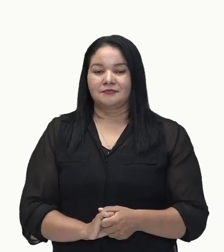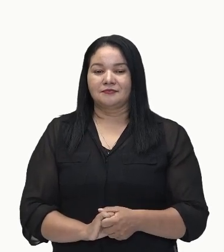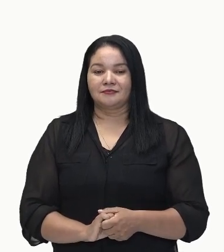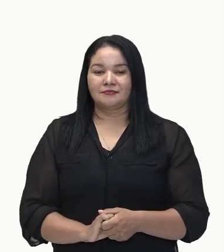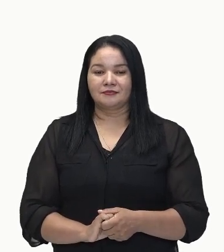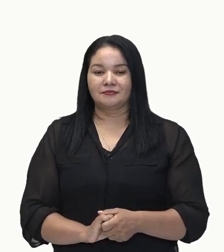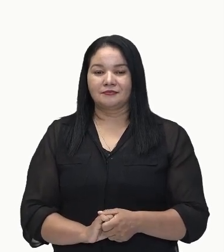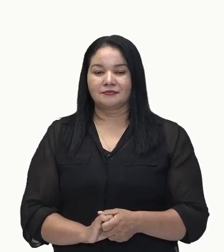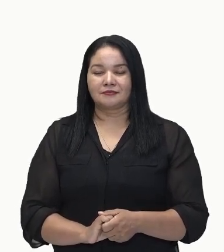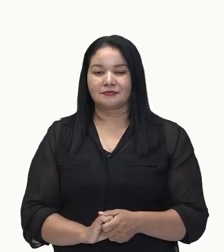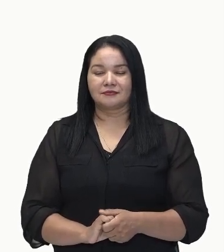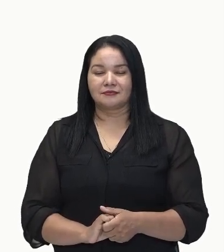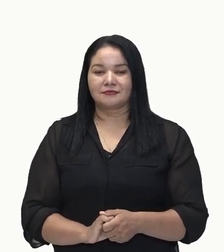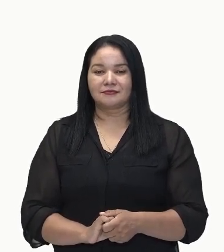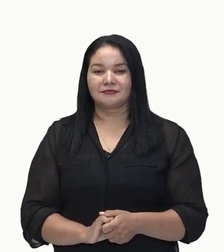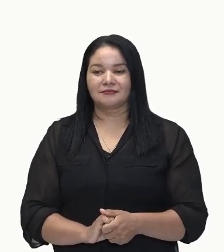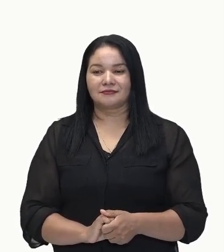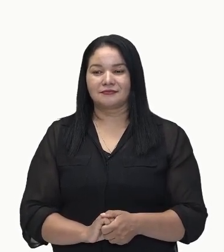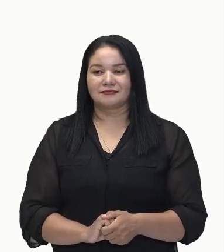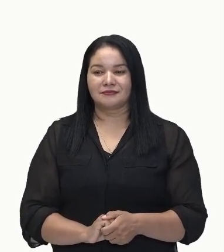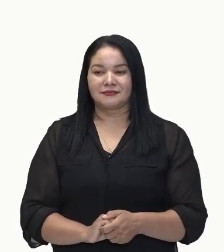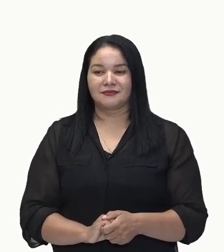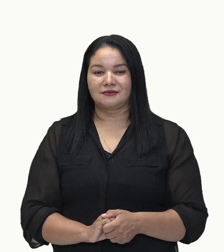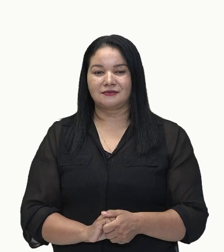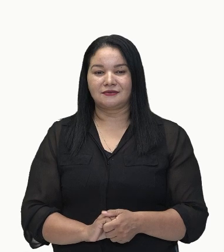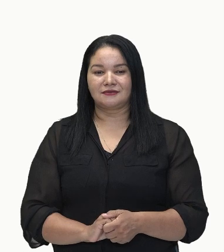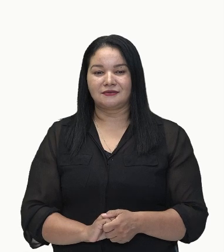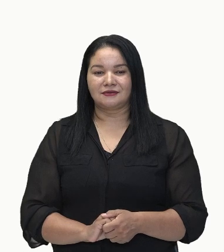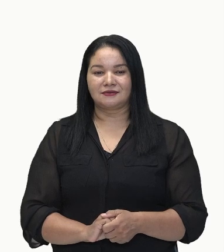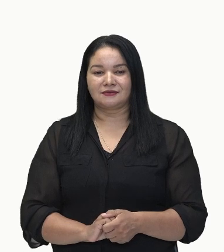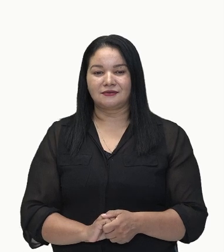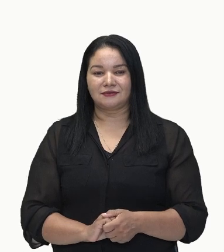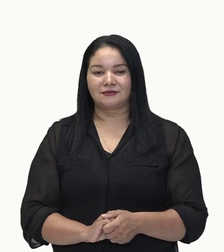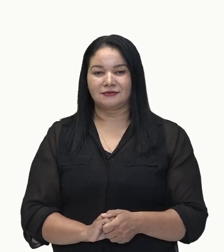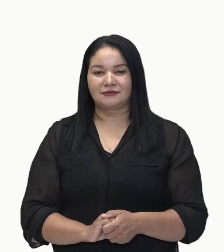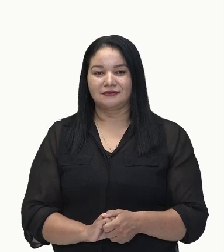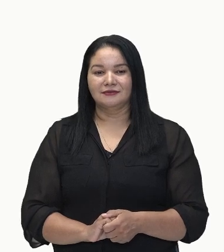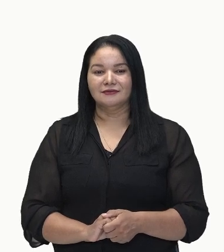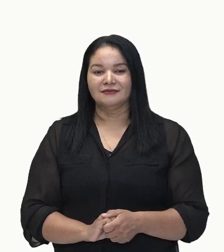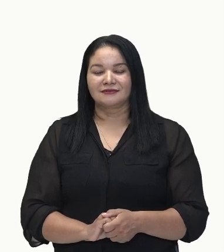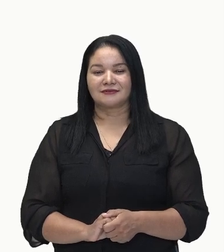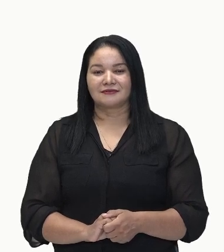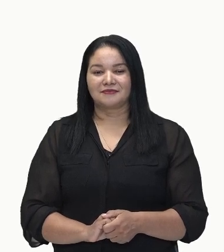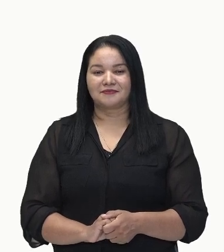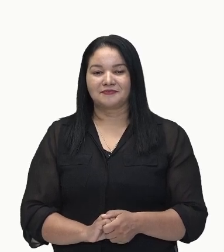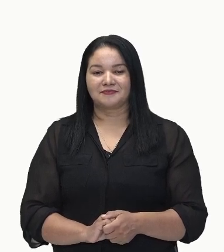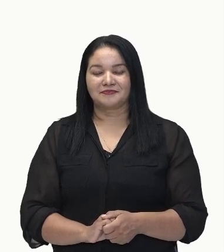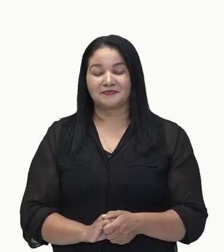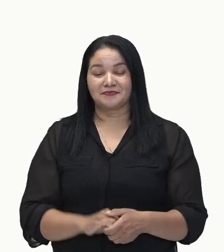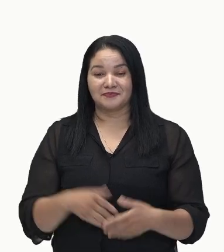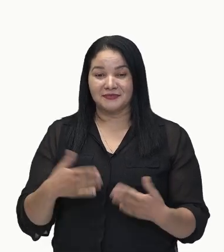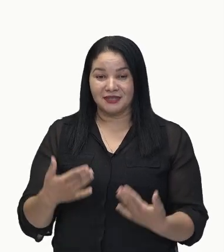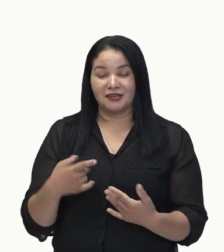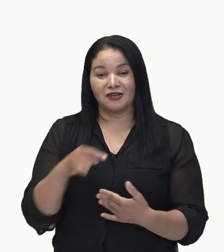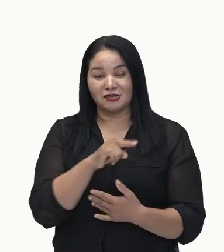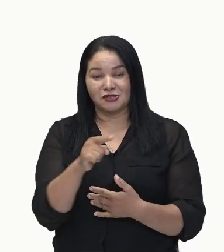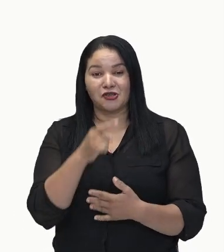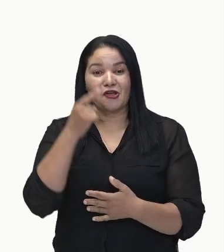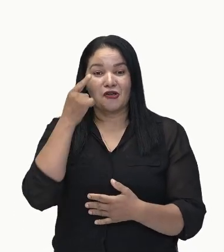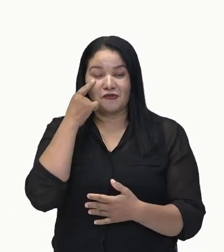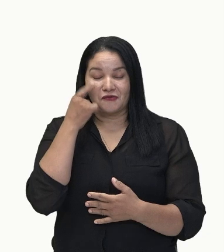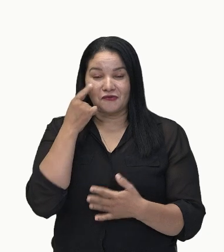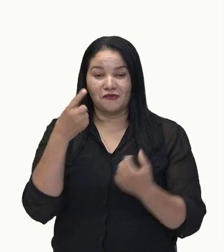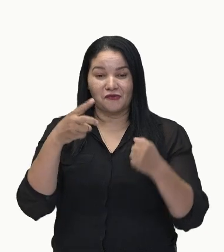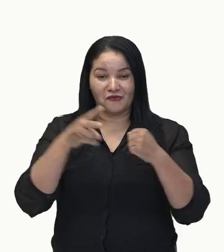você se deparar com verbos como indicando fenômeno da natureza, o verbo haver